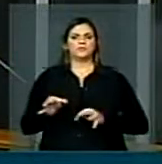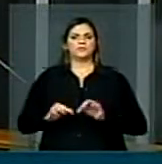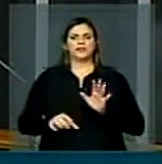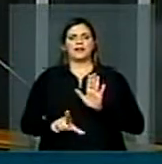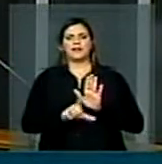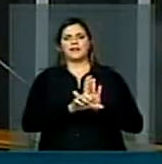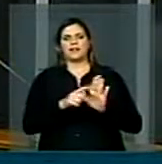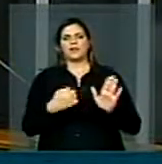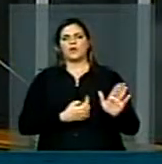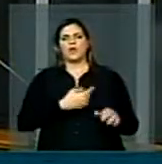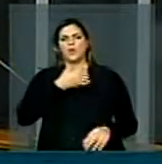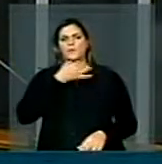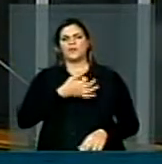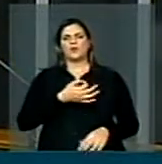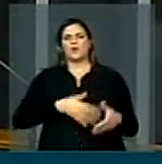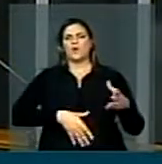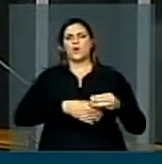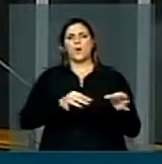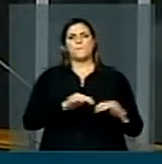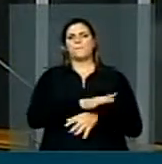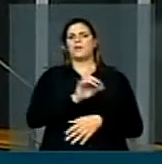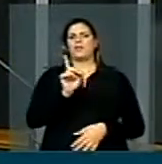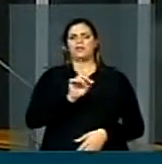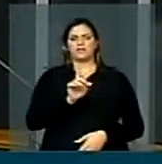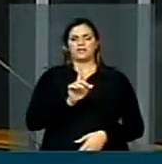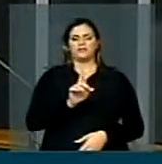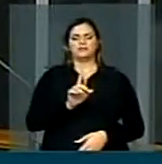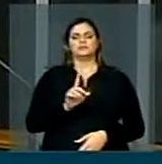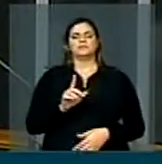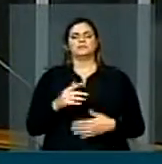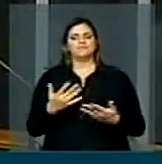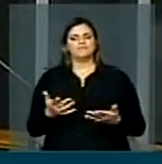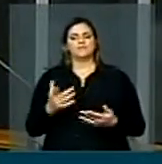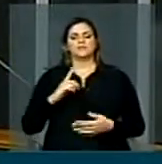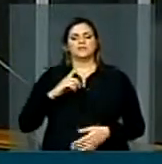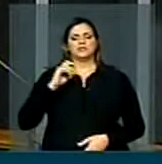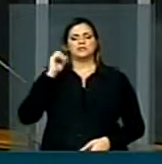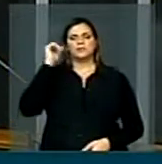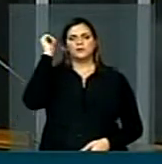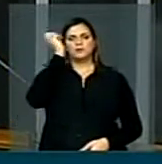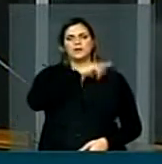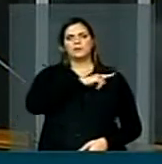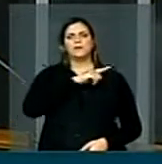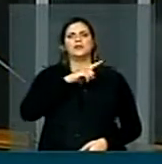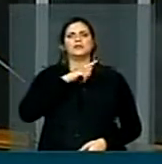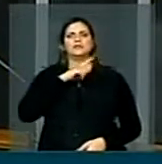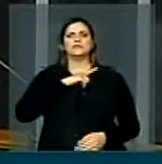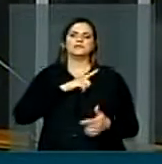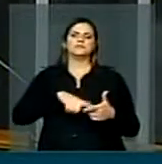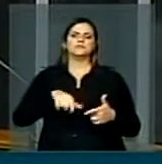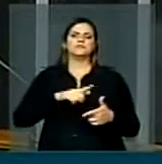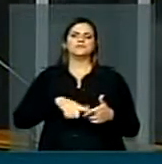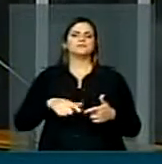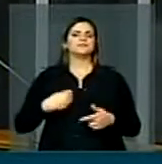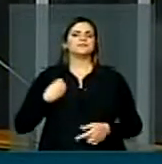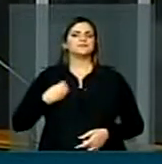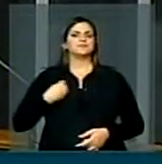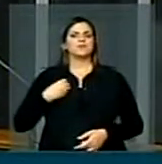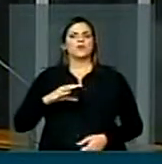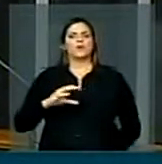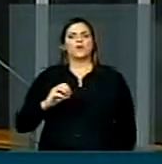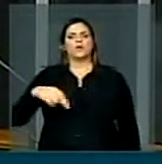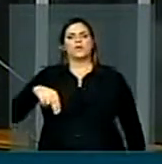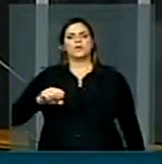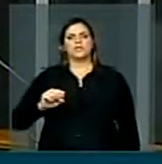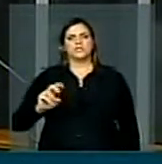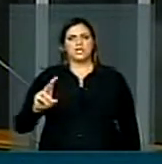ao nosso ver, incompleta, acarretando inúmeras dificuldades ao pleno funcionamento dos conselhos